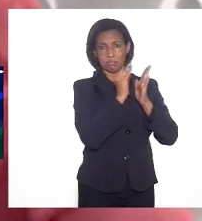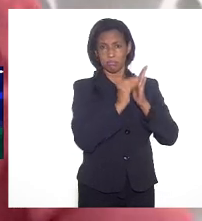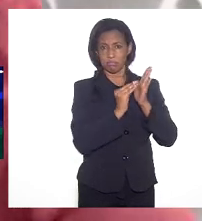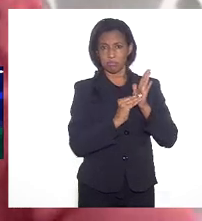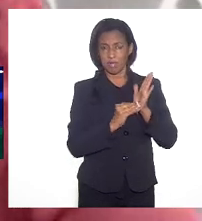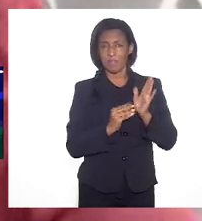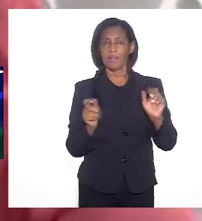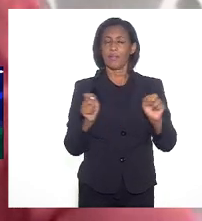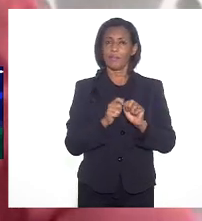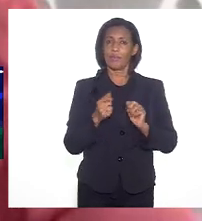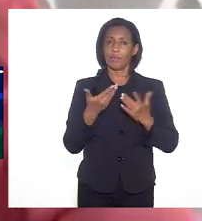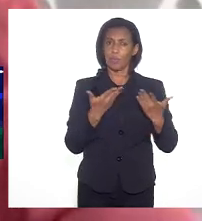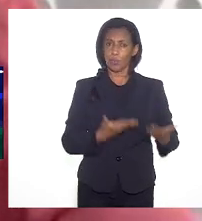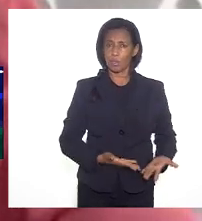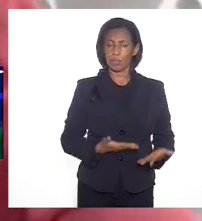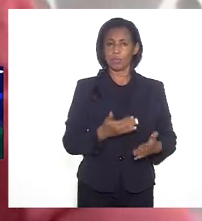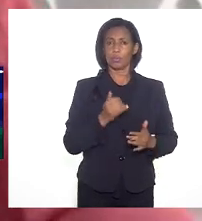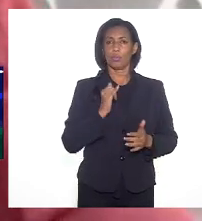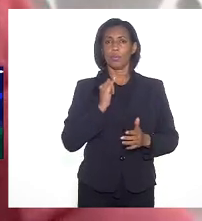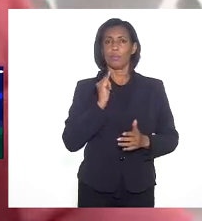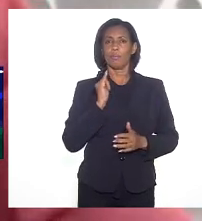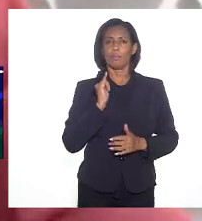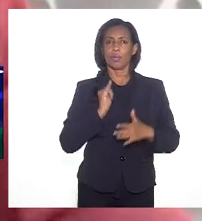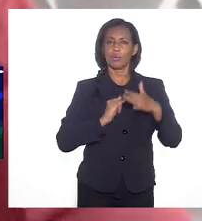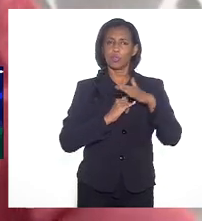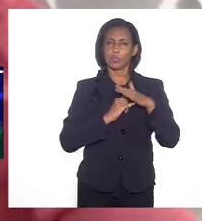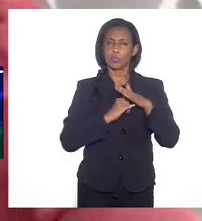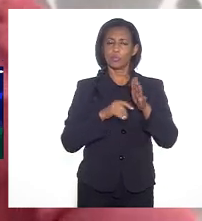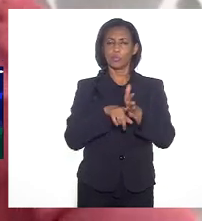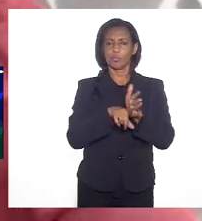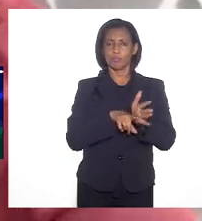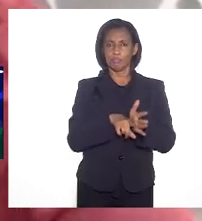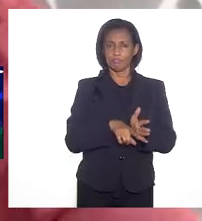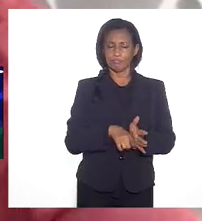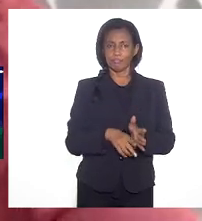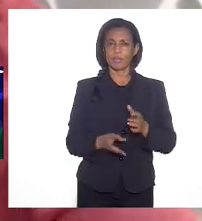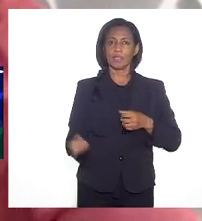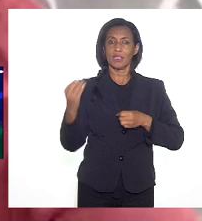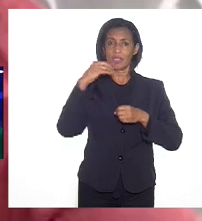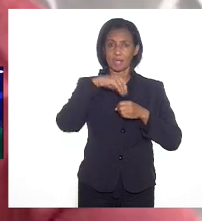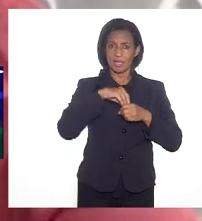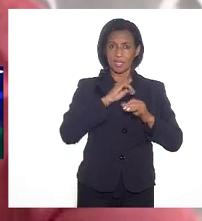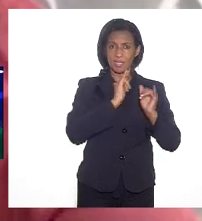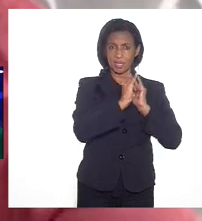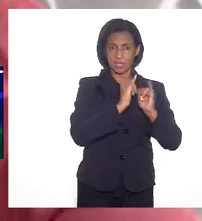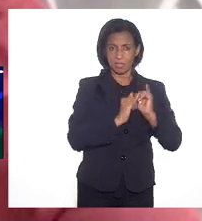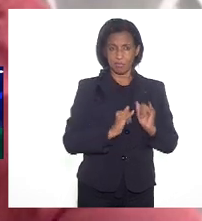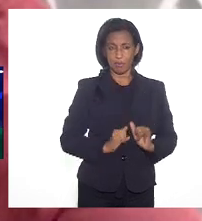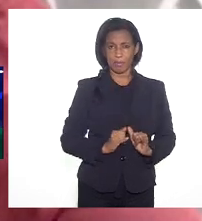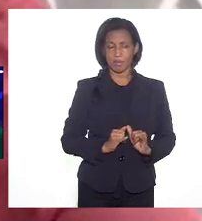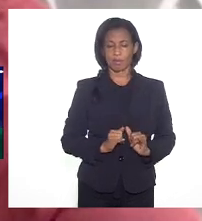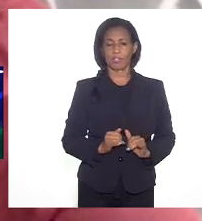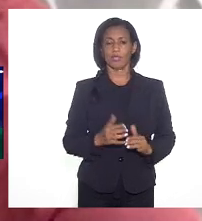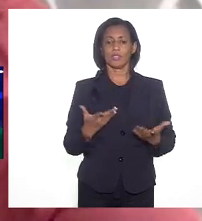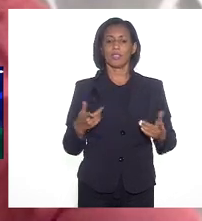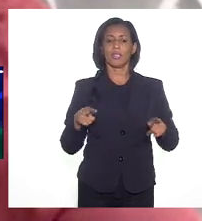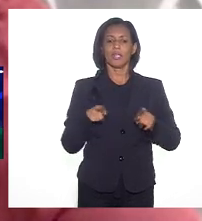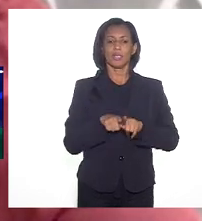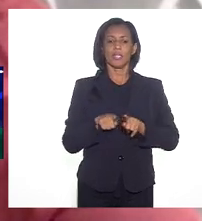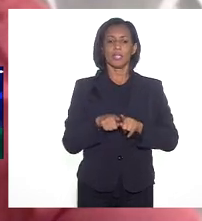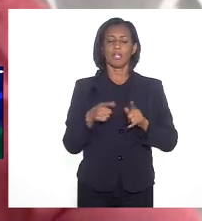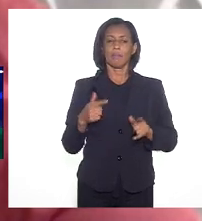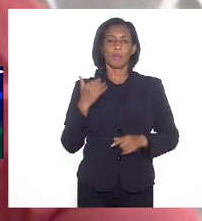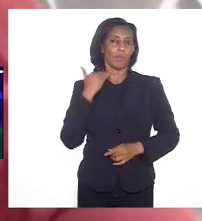feito isso pelo nosso Instituto de Pesquisa Genética inserir esses dados genéticos exatamente